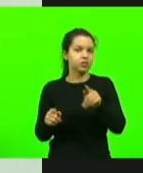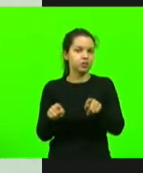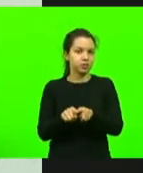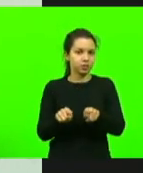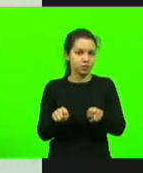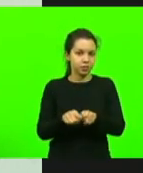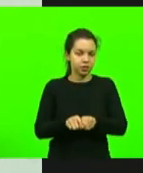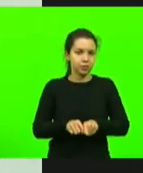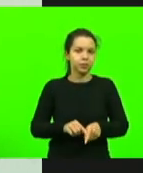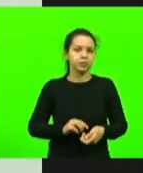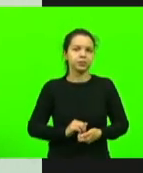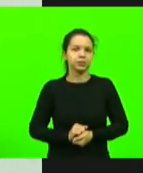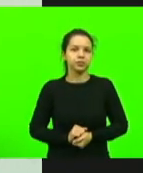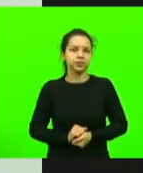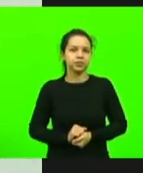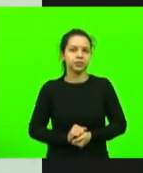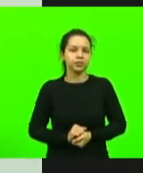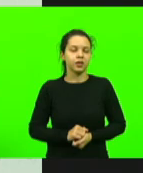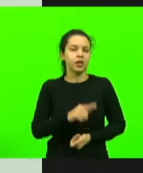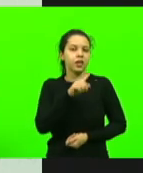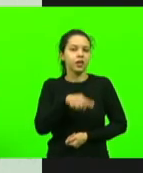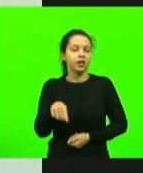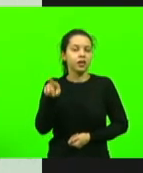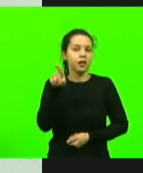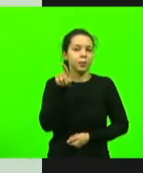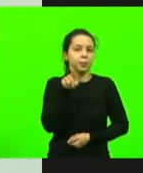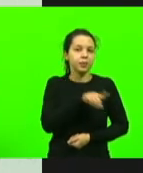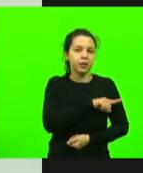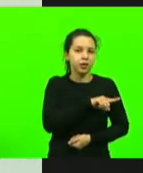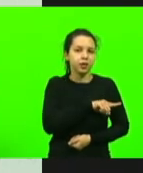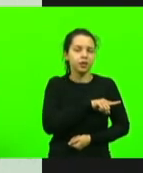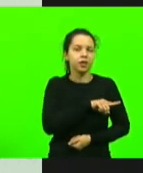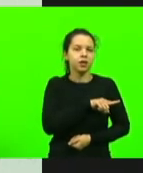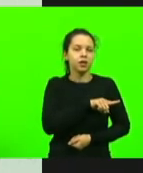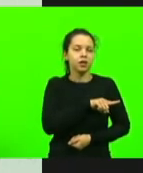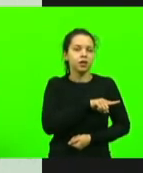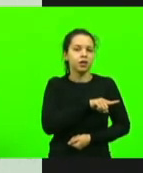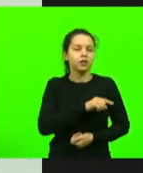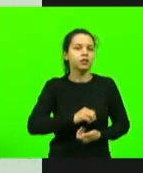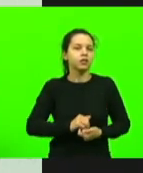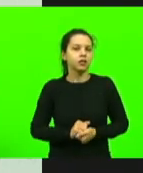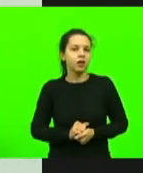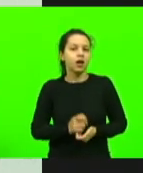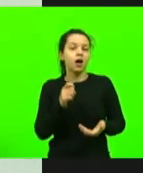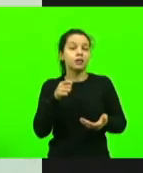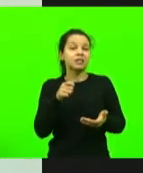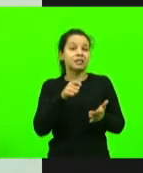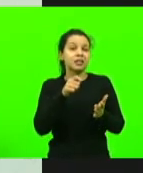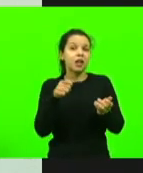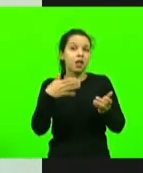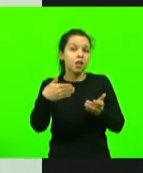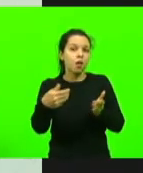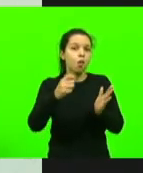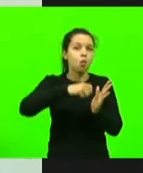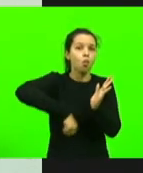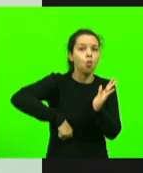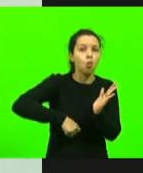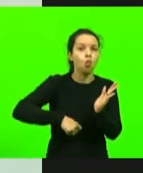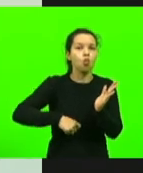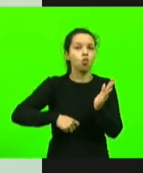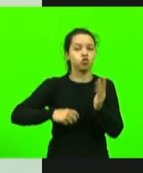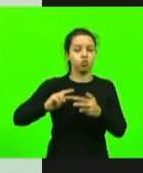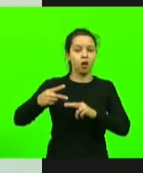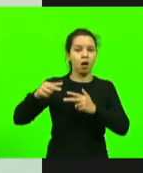ela não só elimina perspectiva de um concurso carreira formação continuada